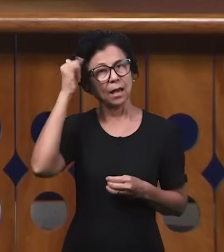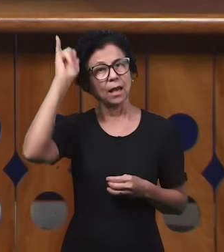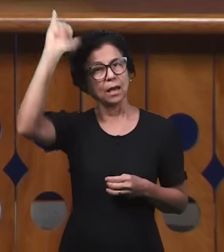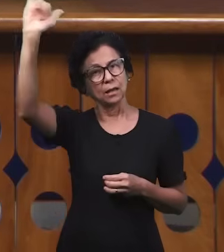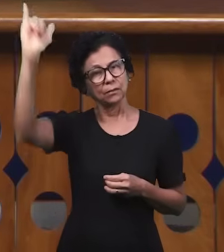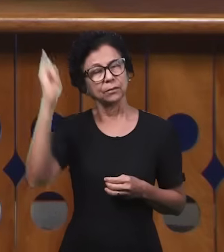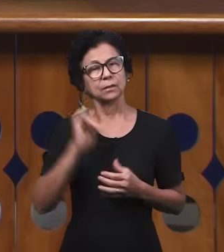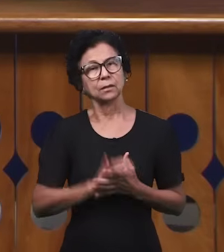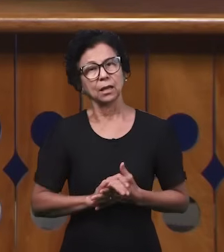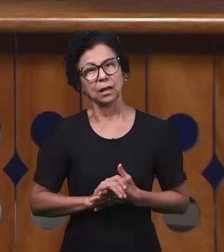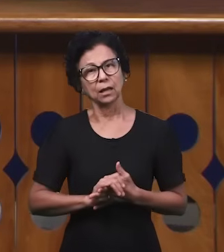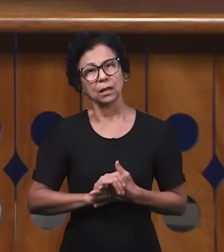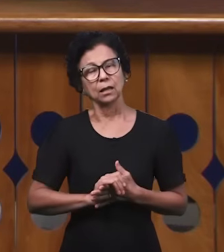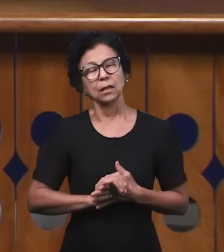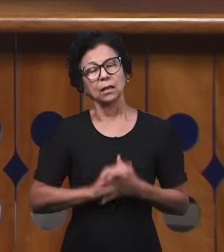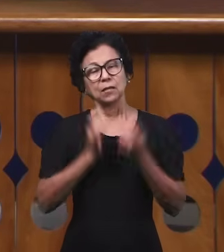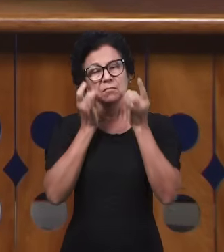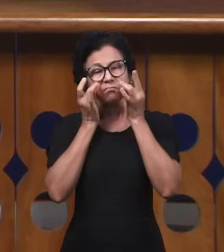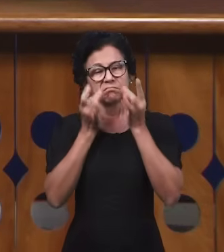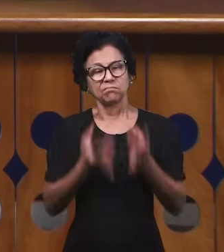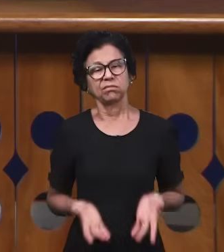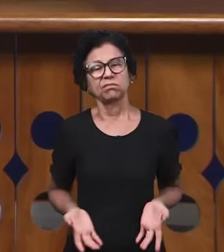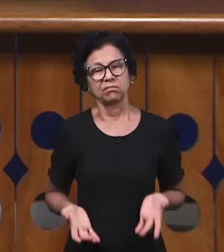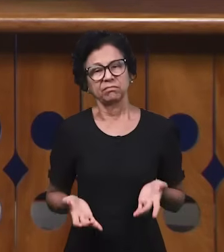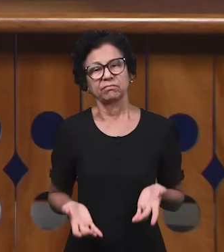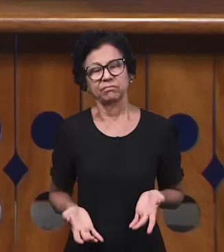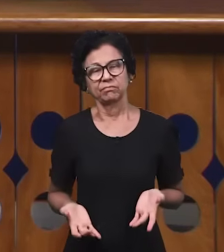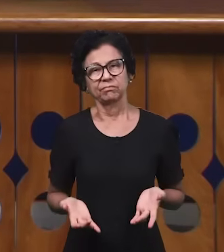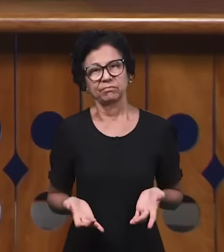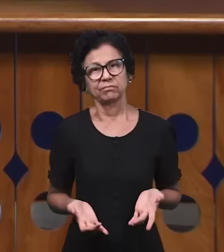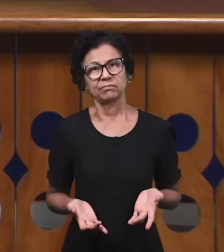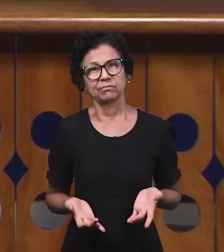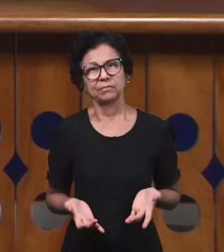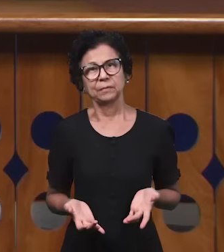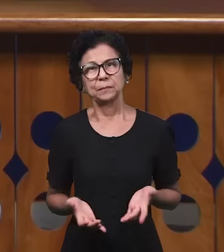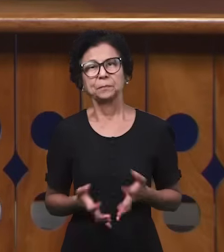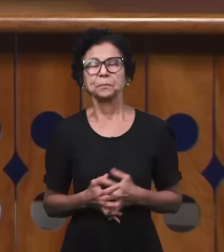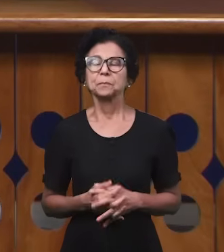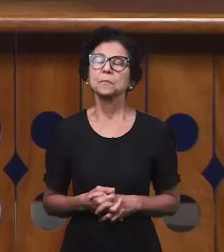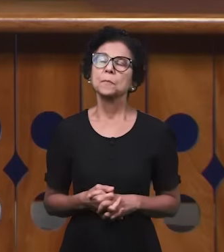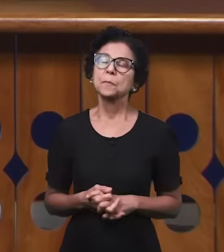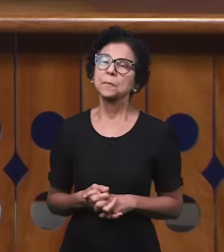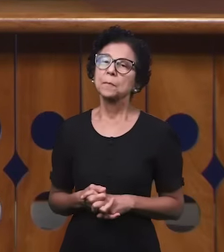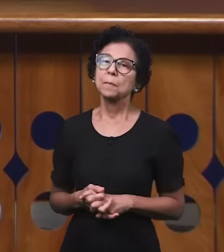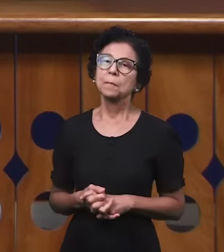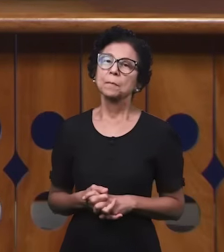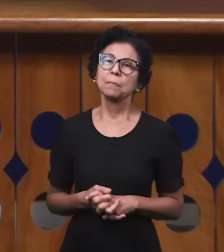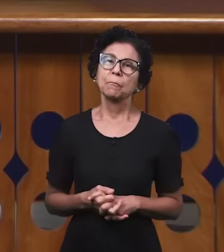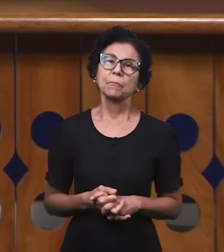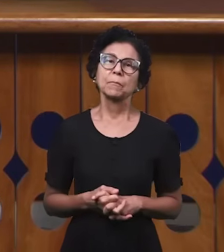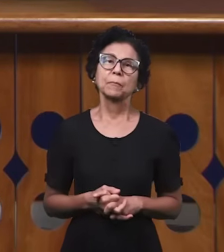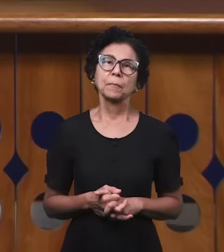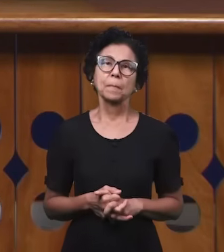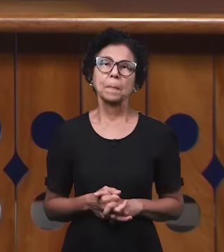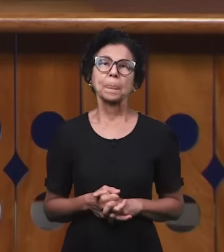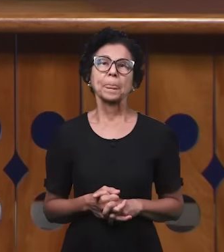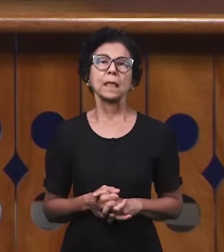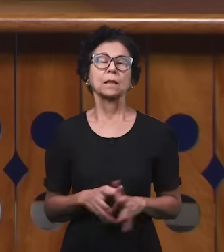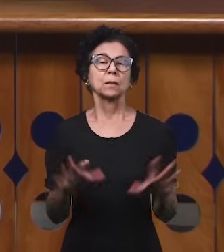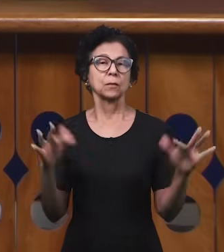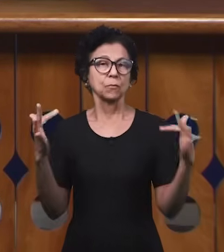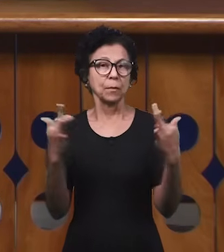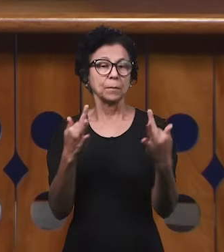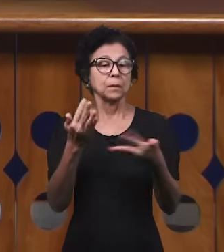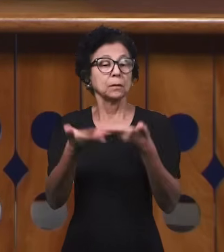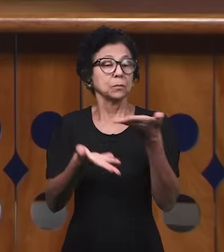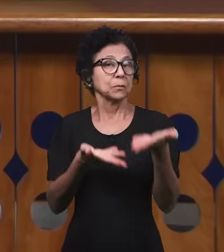pensar nessas escolhas. As nossas escolhas devem levar em conta o cuidado que devemos ter com os nossos